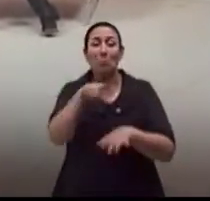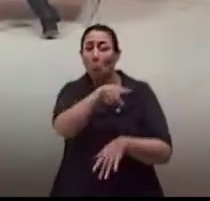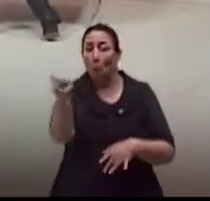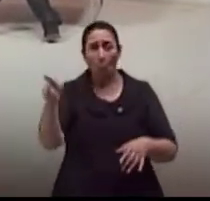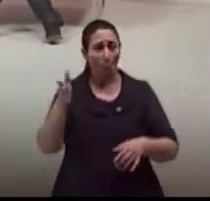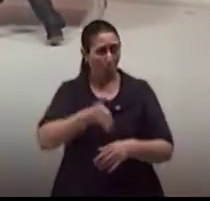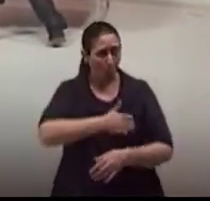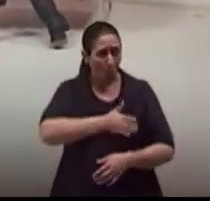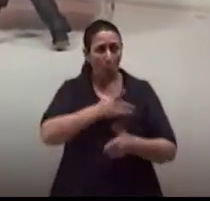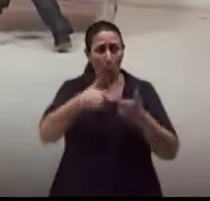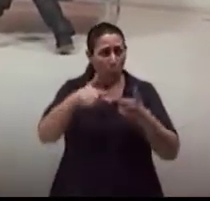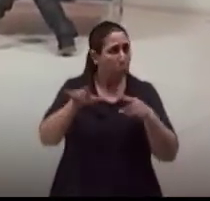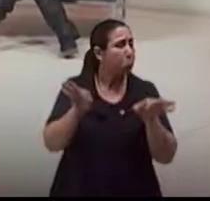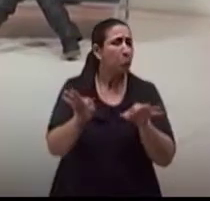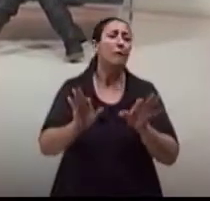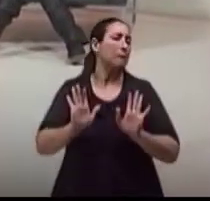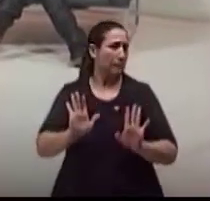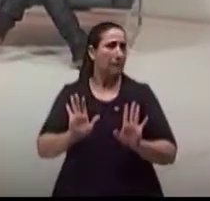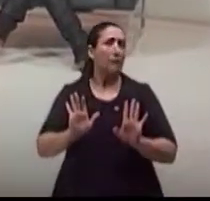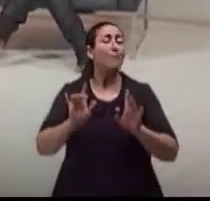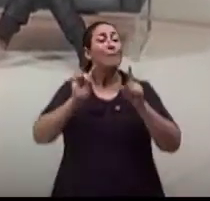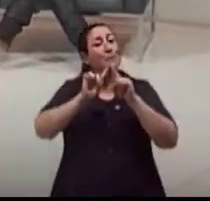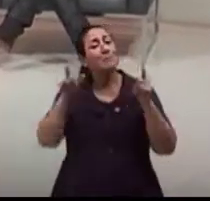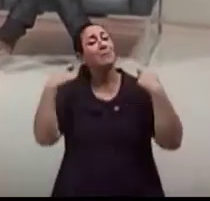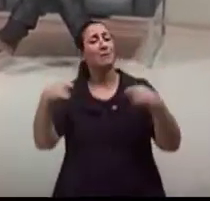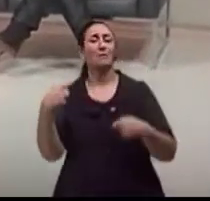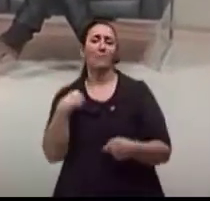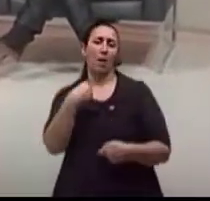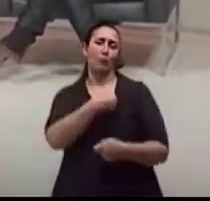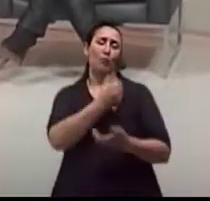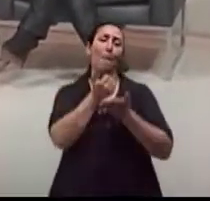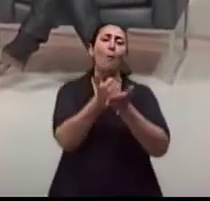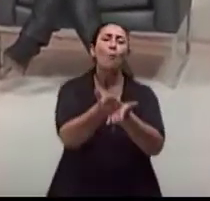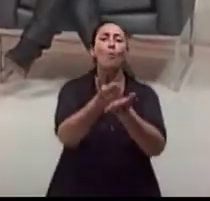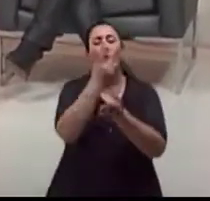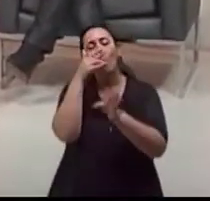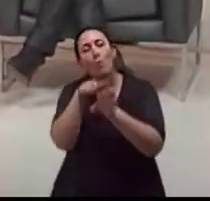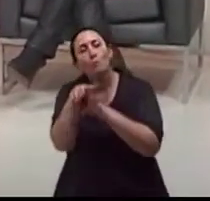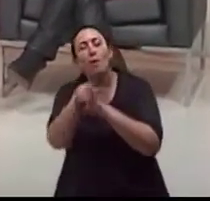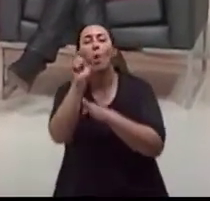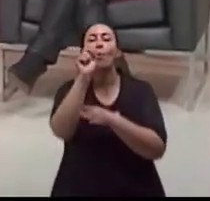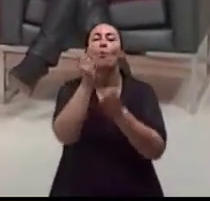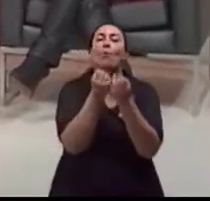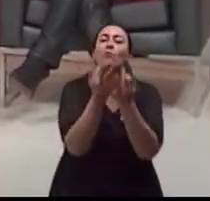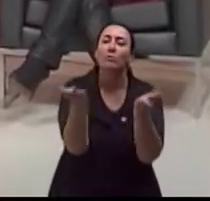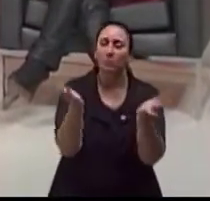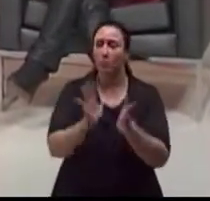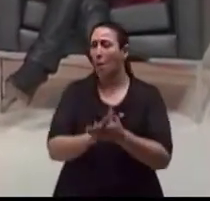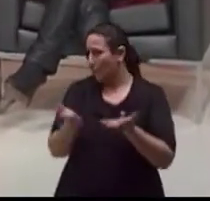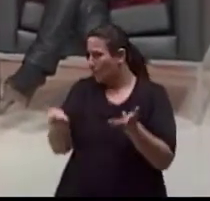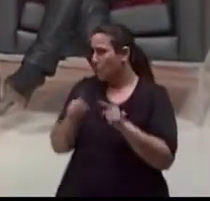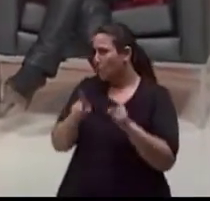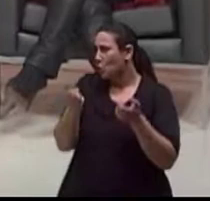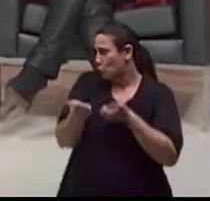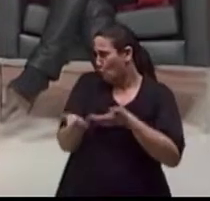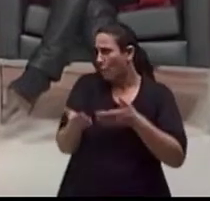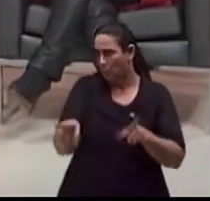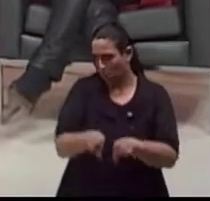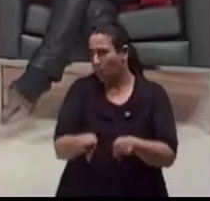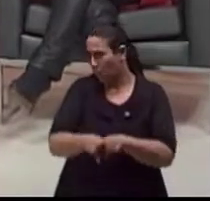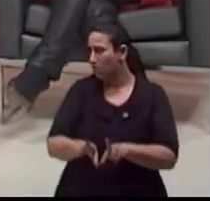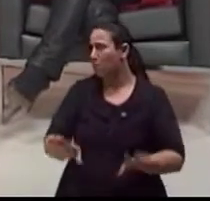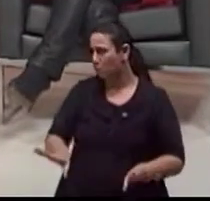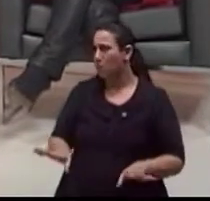com urologista por trás quase todo mundo pode utilizar essa medicação e jovens também de